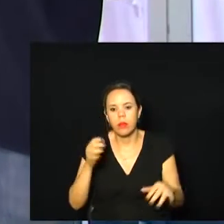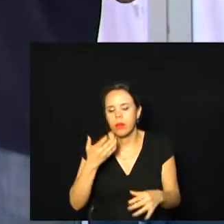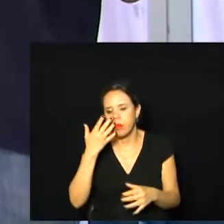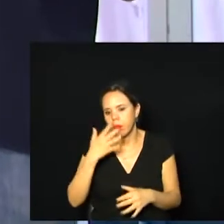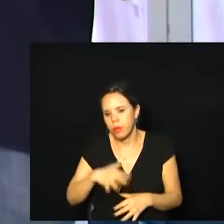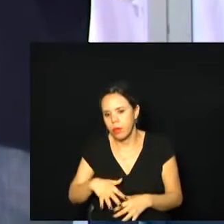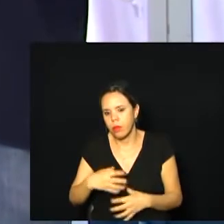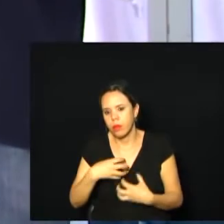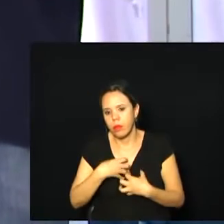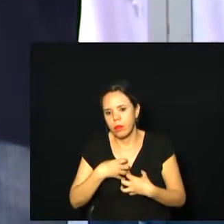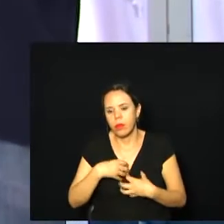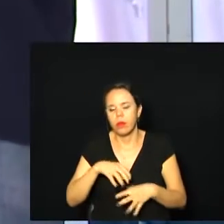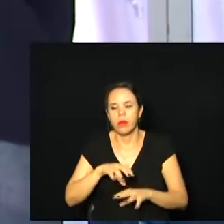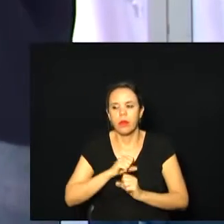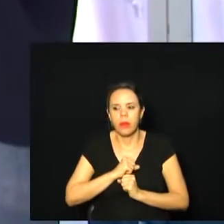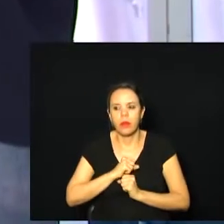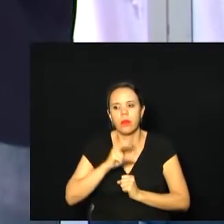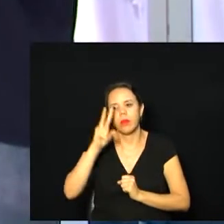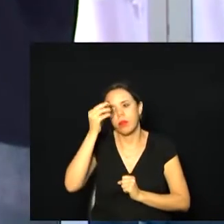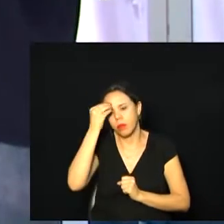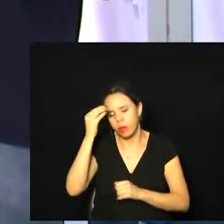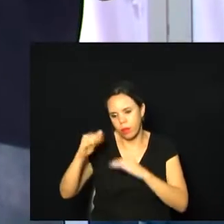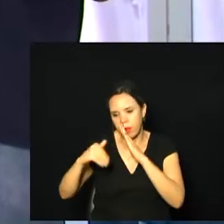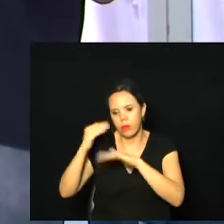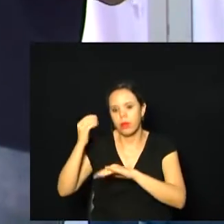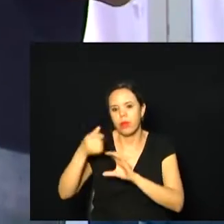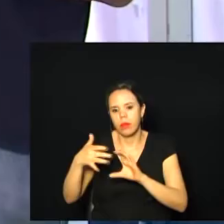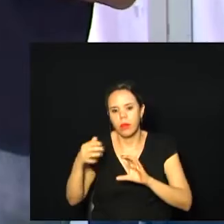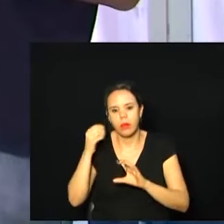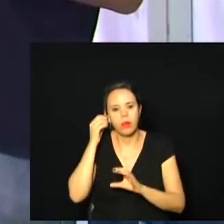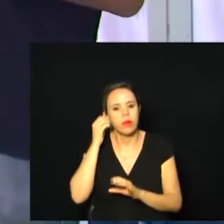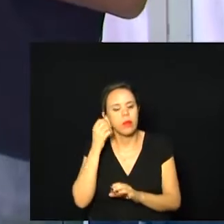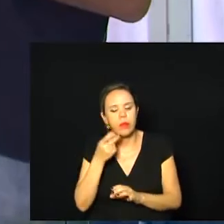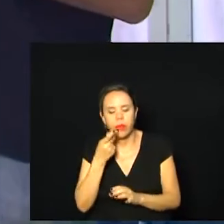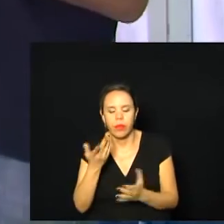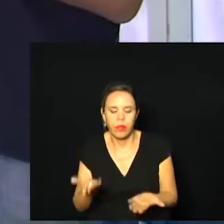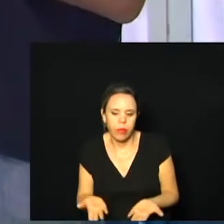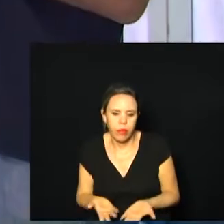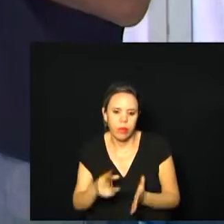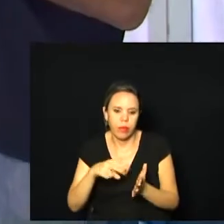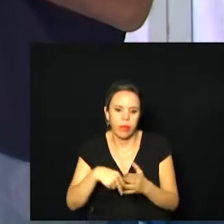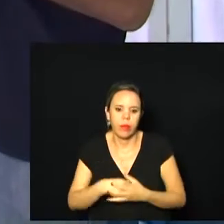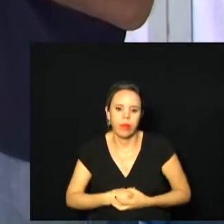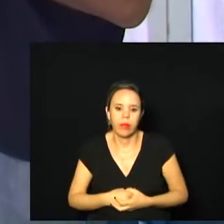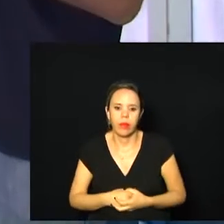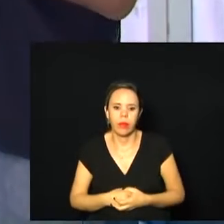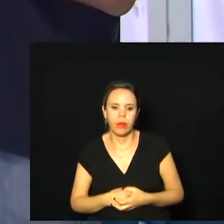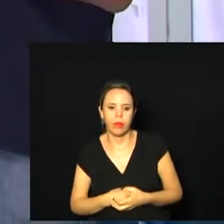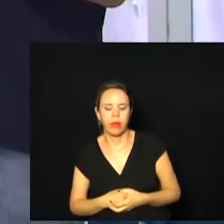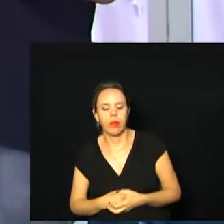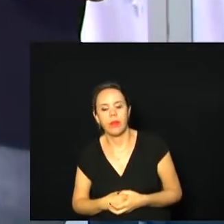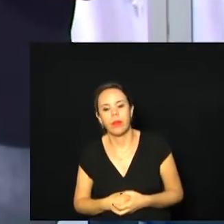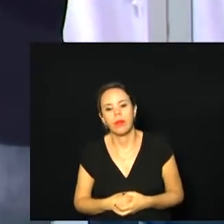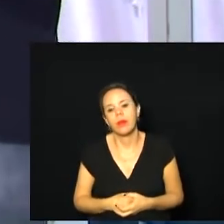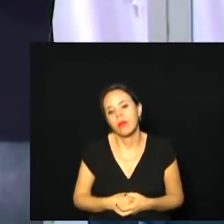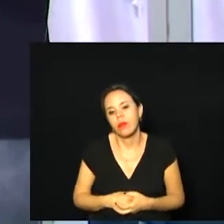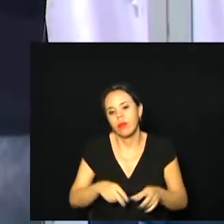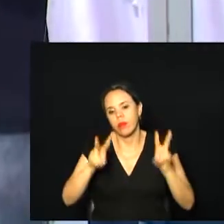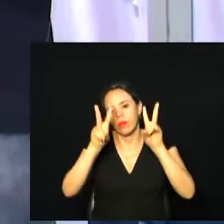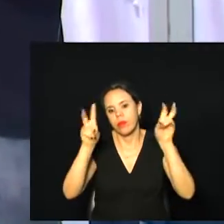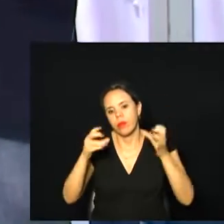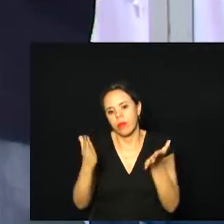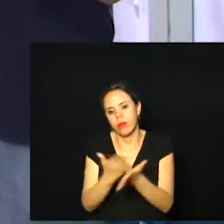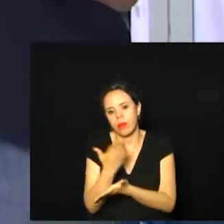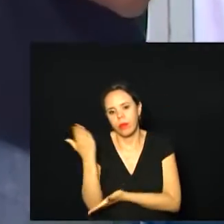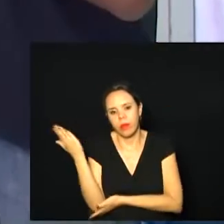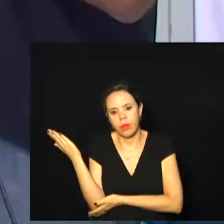criança vai ser ativado e ele vai desenvolver essas características que nós buscamos com a leitura. Inclusive o título desse livro